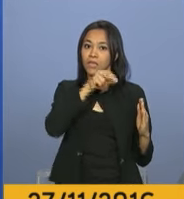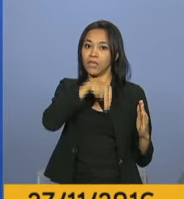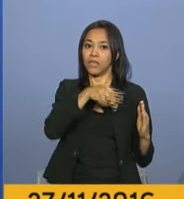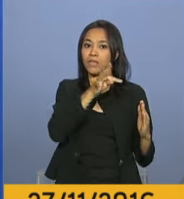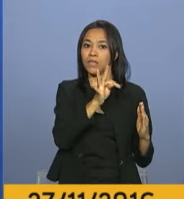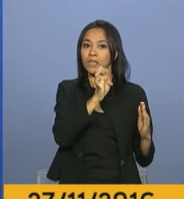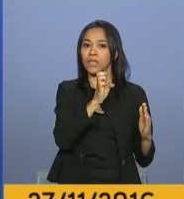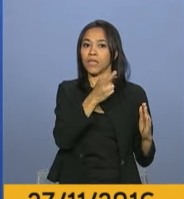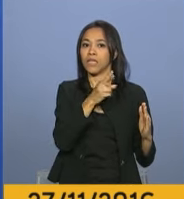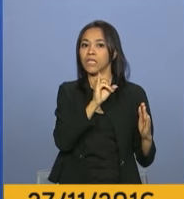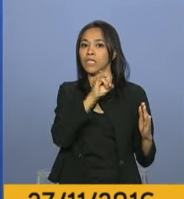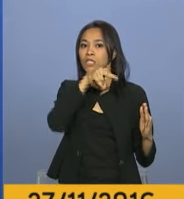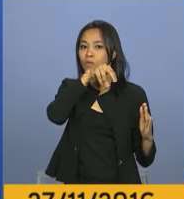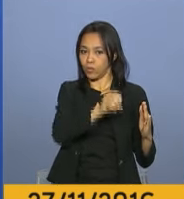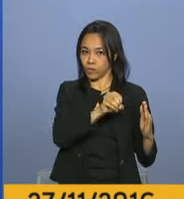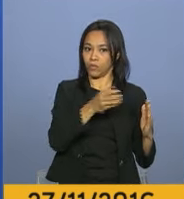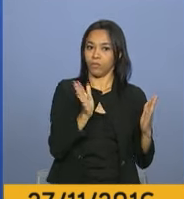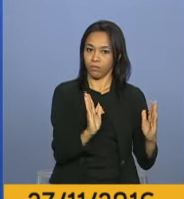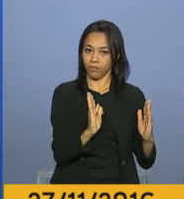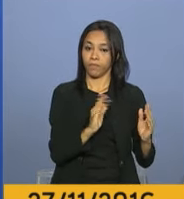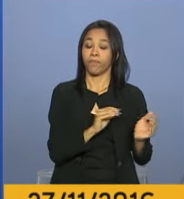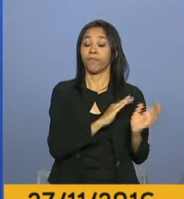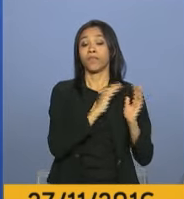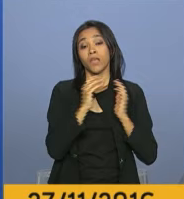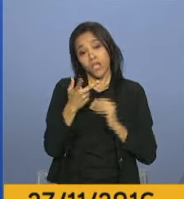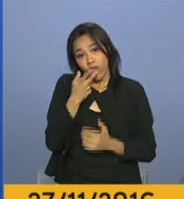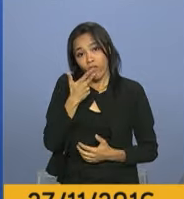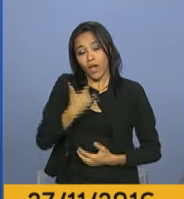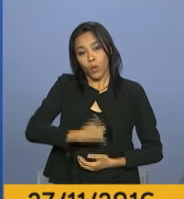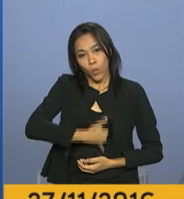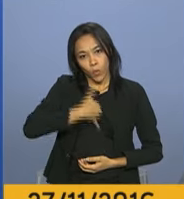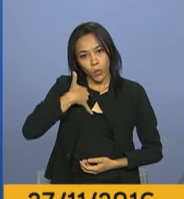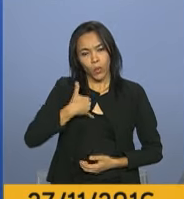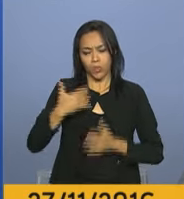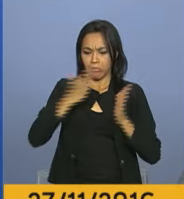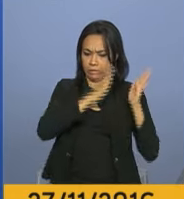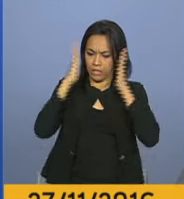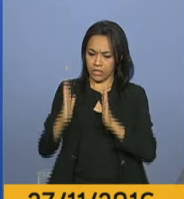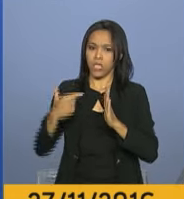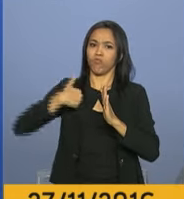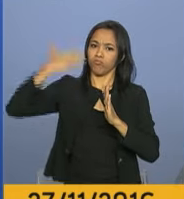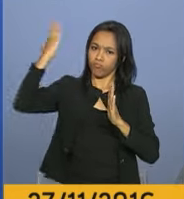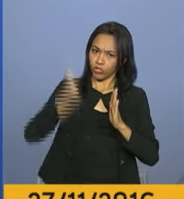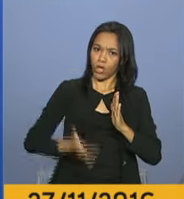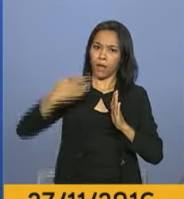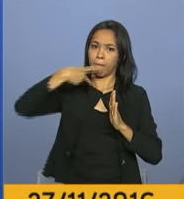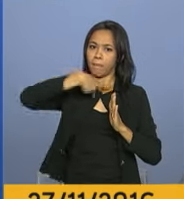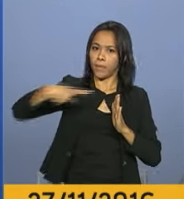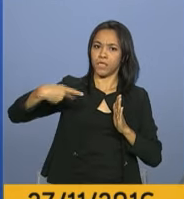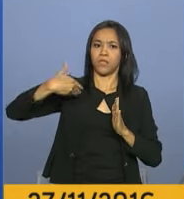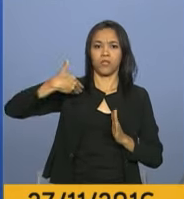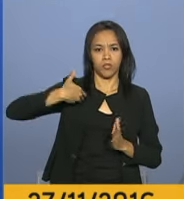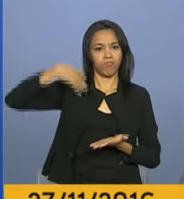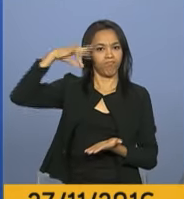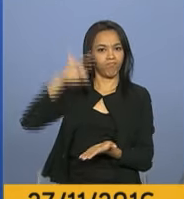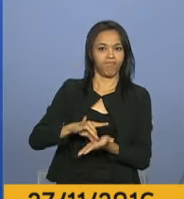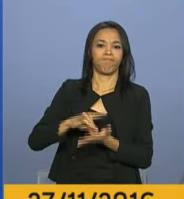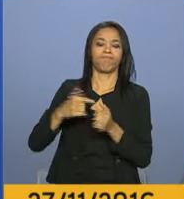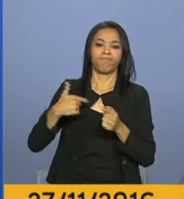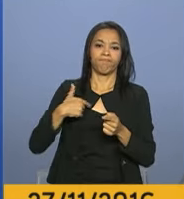com relativo orgulho, né, que nestes 2 meses e meio e naqueles 4 que eu